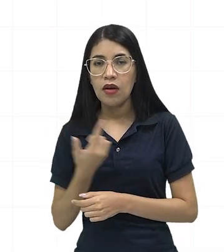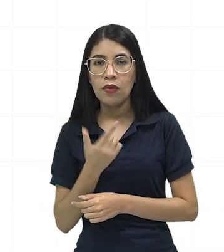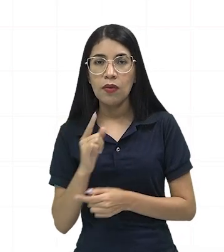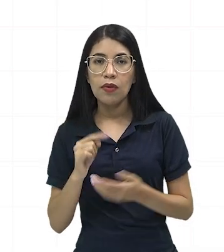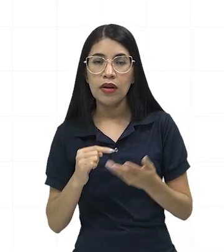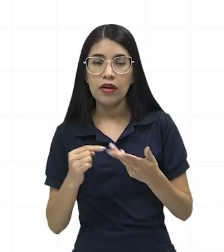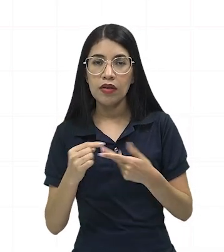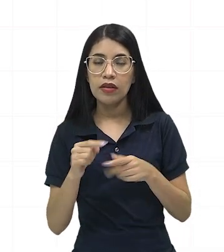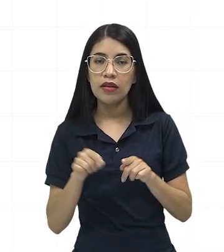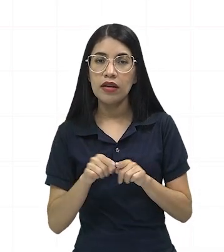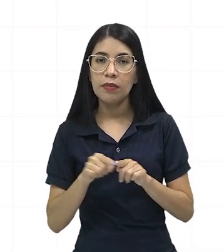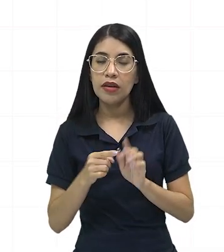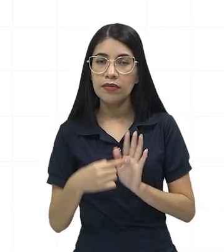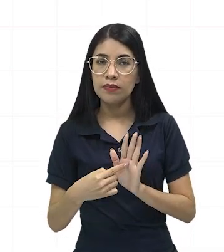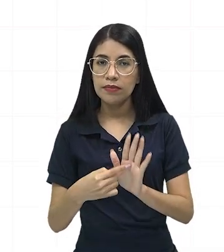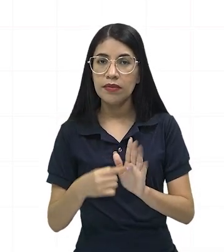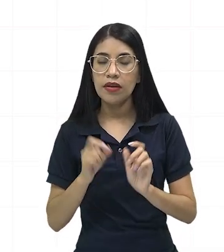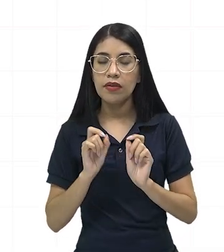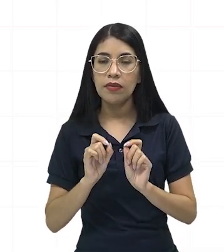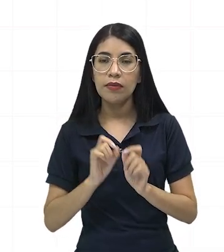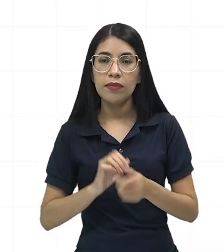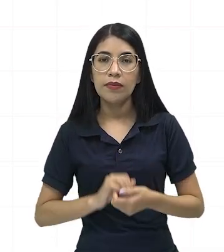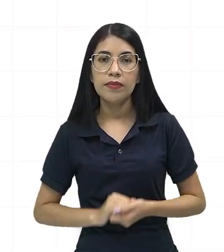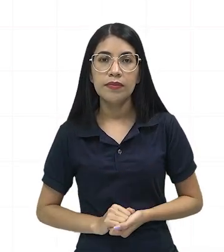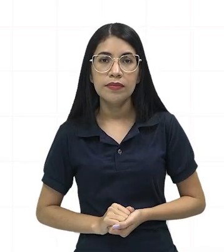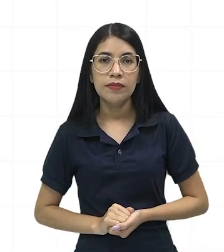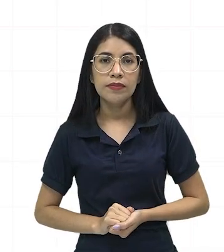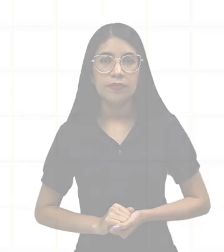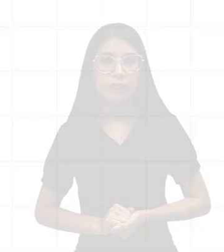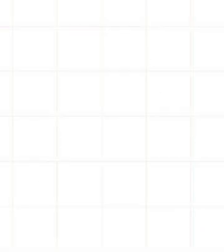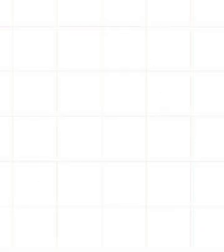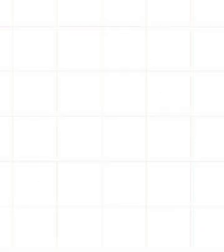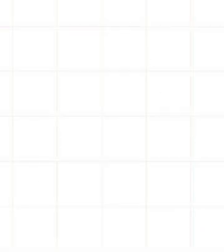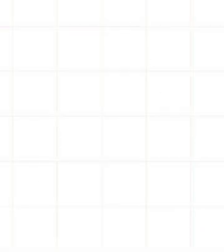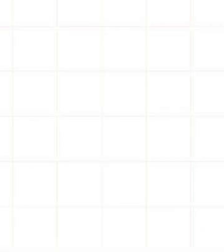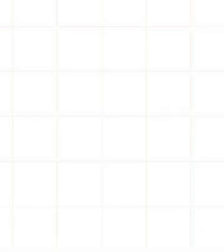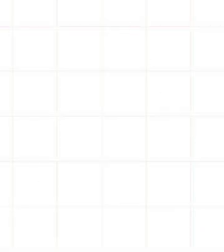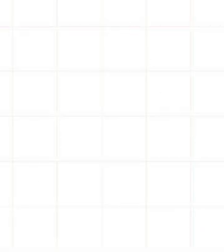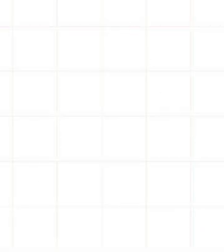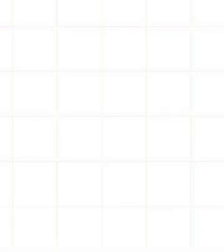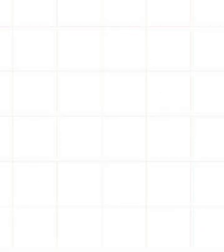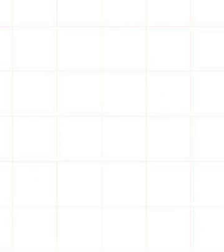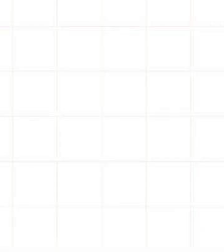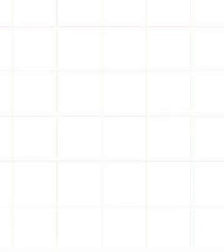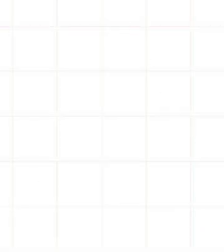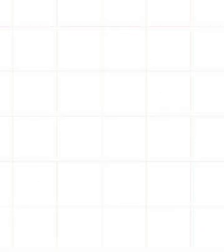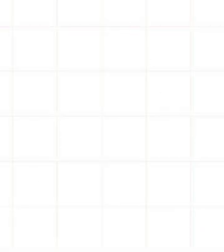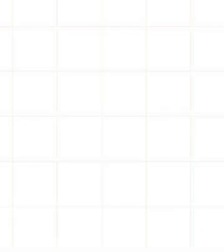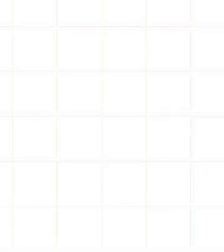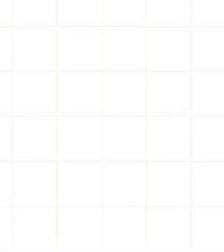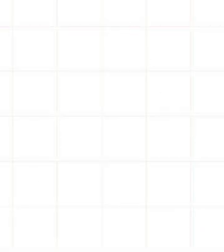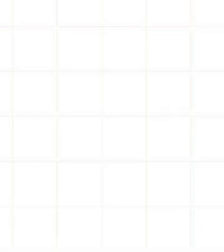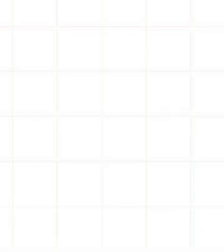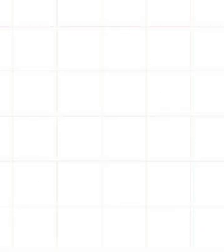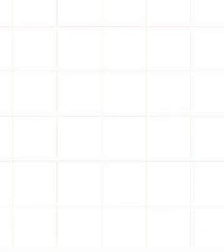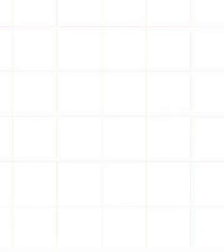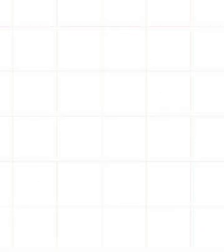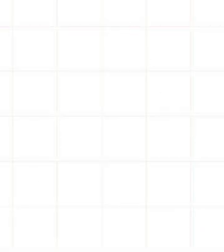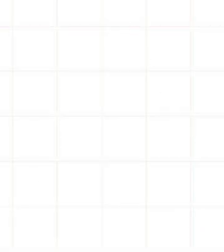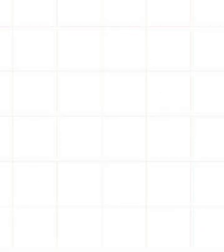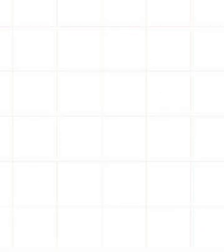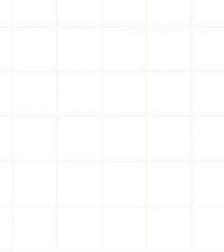ponto, né, que vamos salientar é a ideia do metalismo, né, referente aí ao mercantilismo.